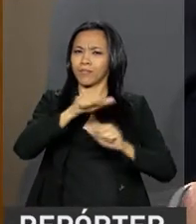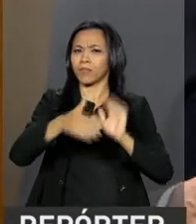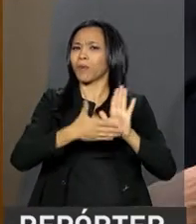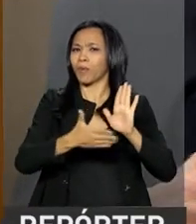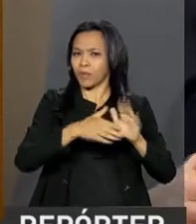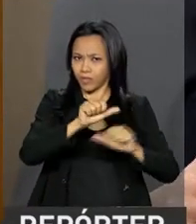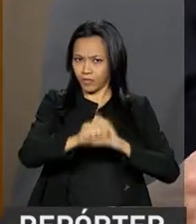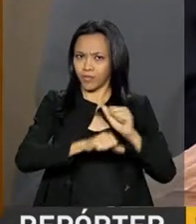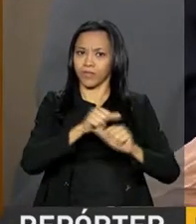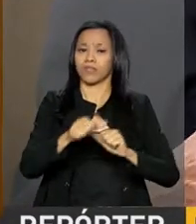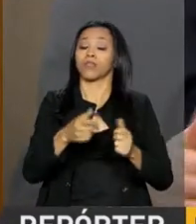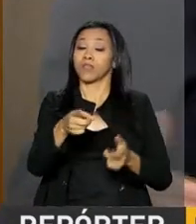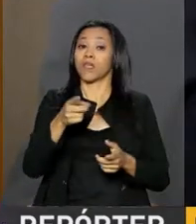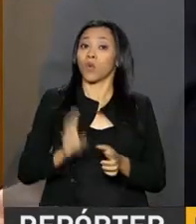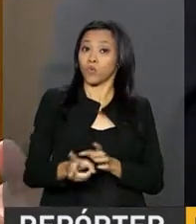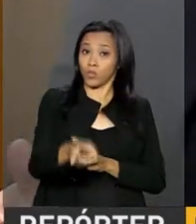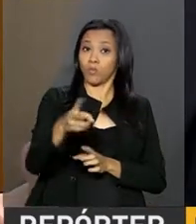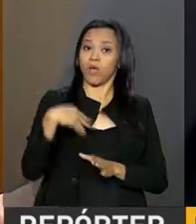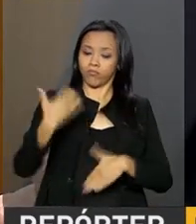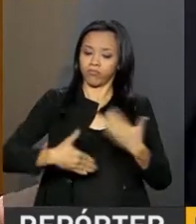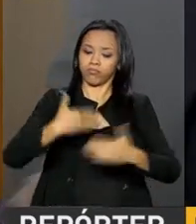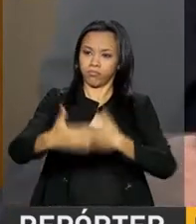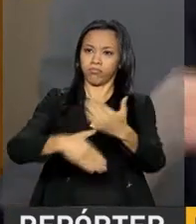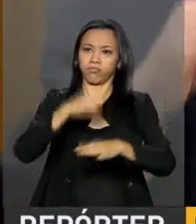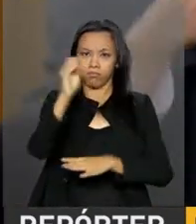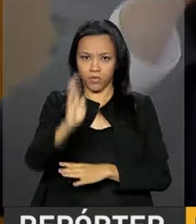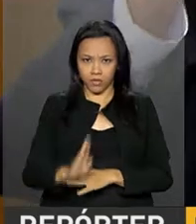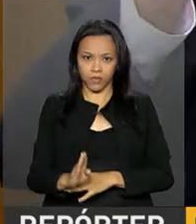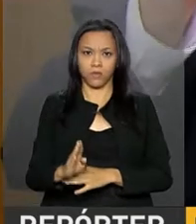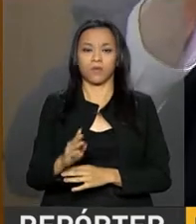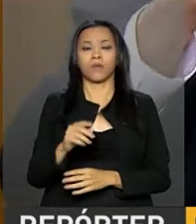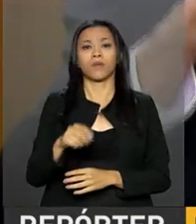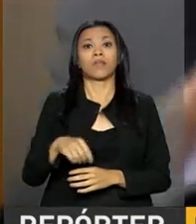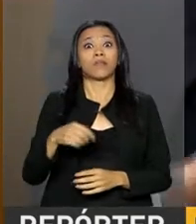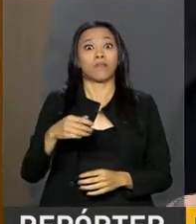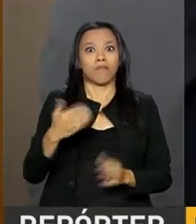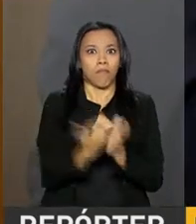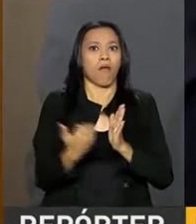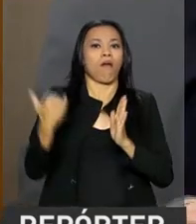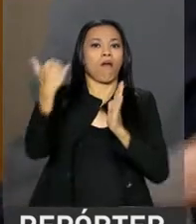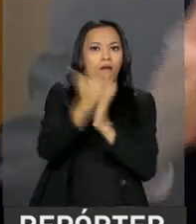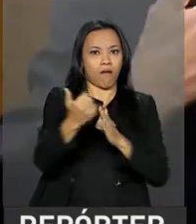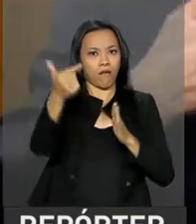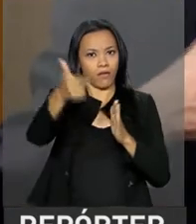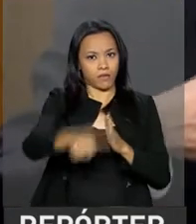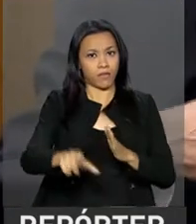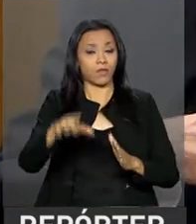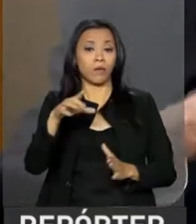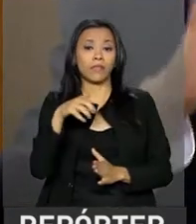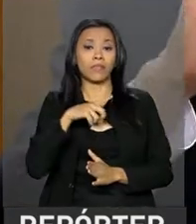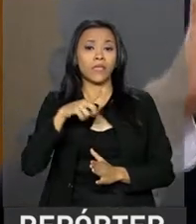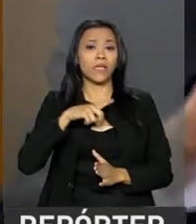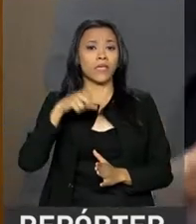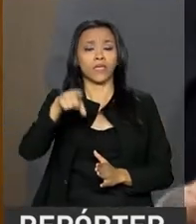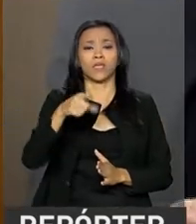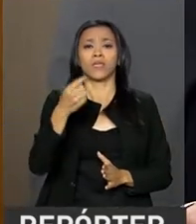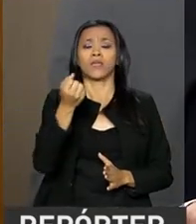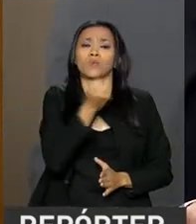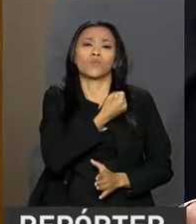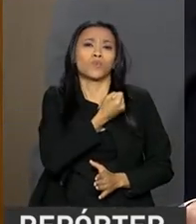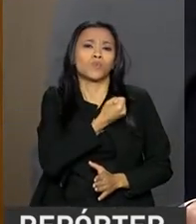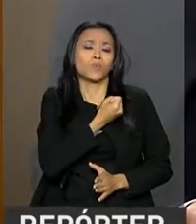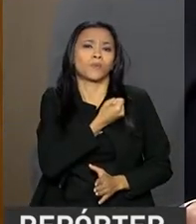não só continuar crescendo, como crescer mais, crescer a taxas mais elevadas, né? Então, existe um número muito